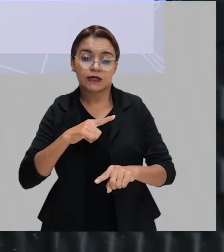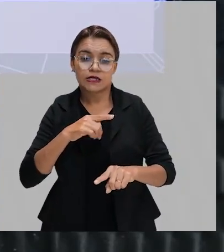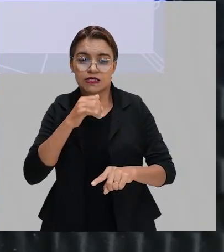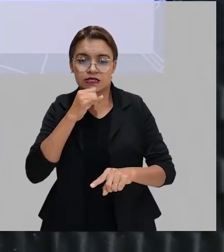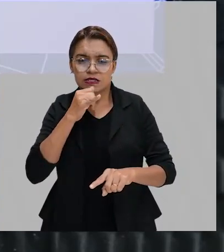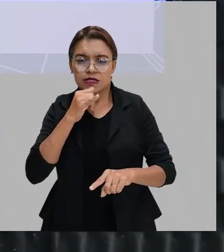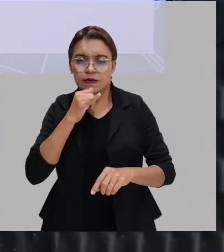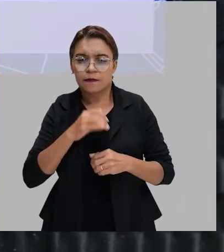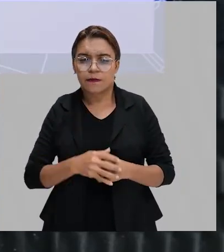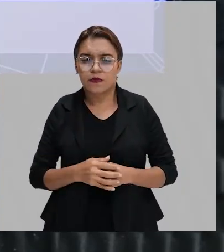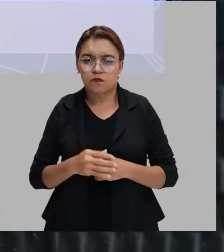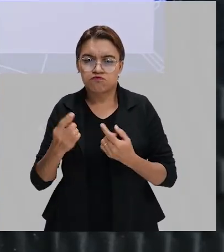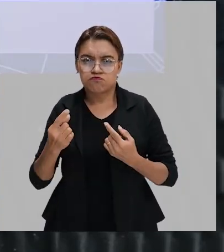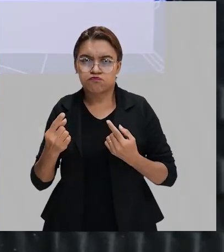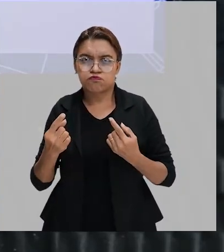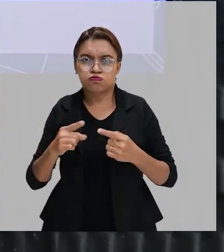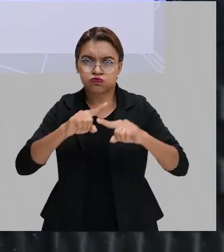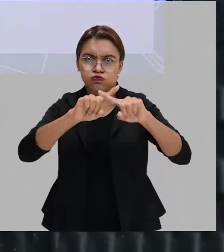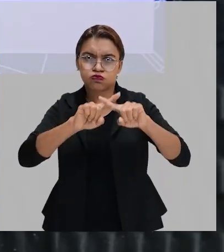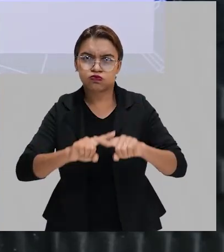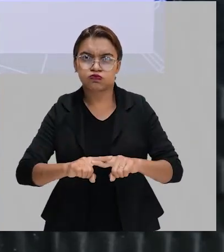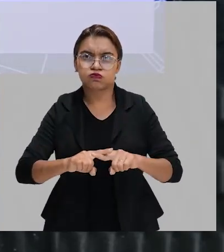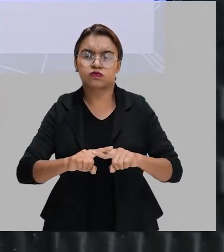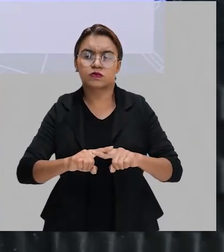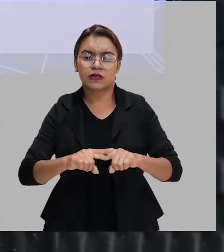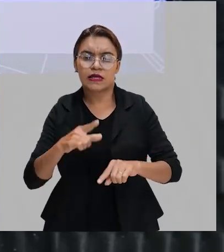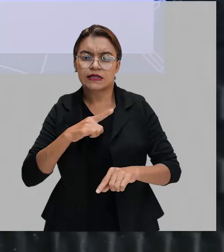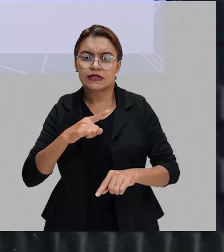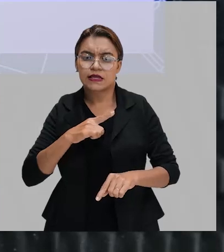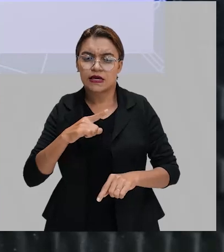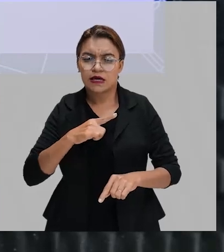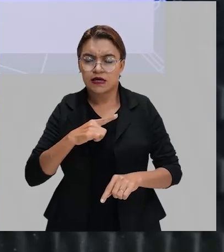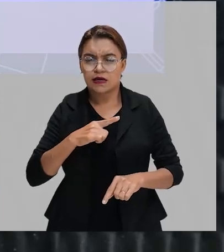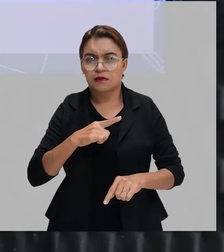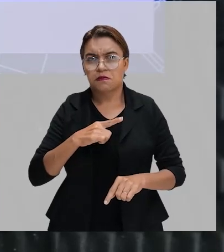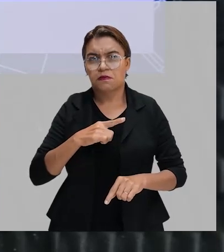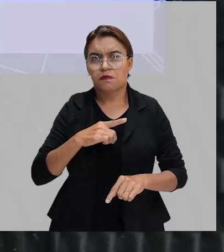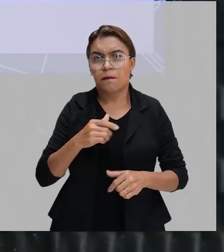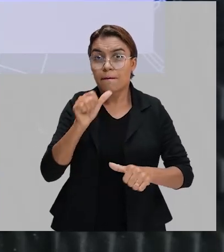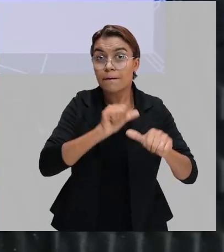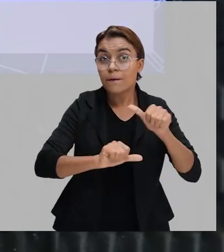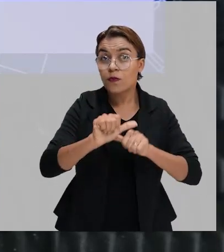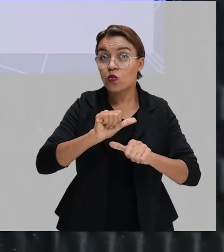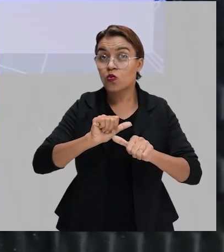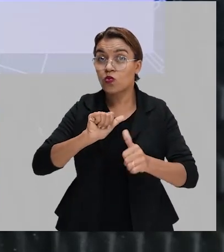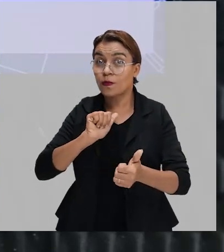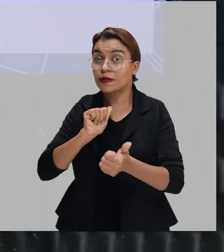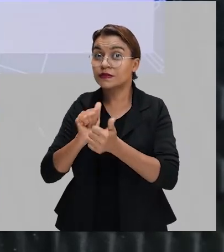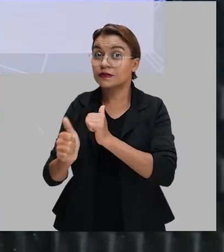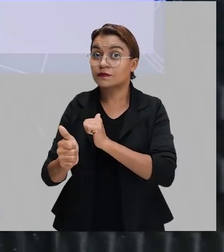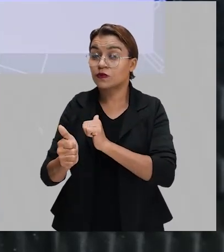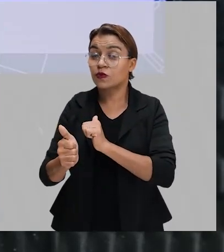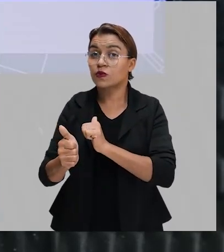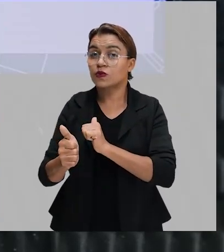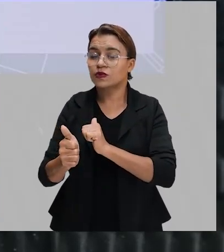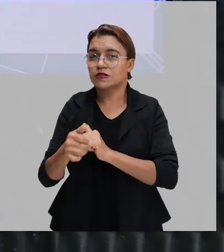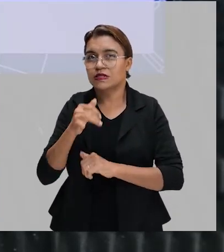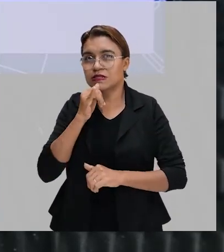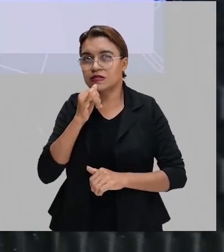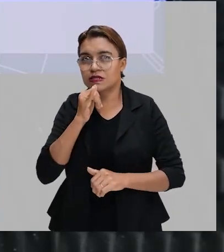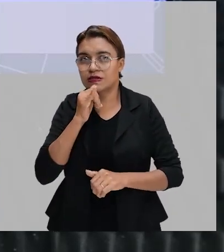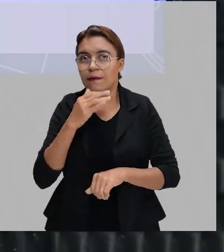na atualidade sofreu o processo de esportivização, que é aquela prática que